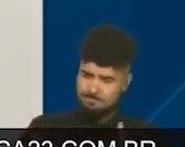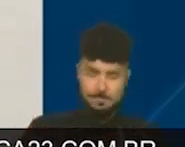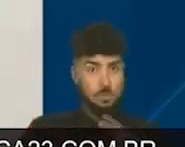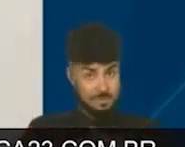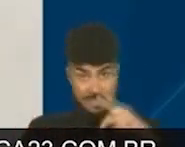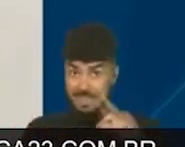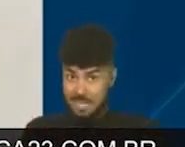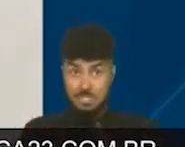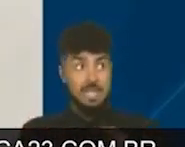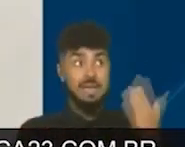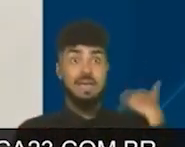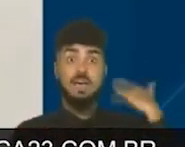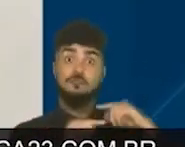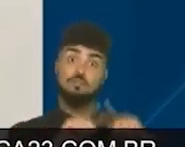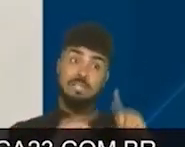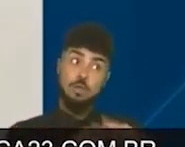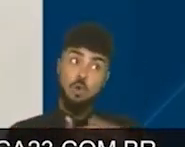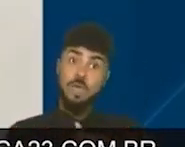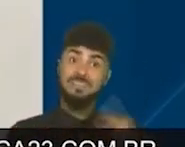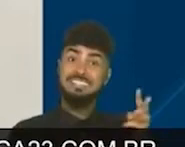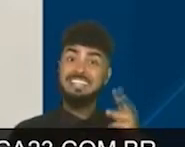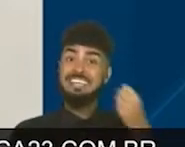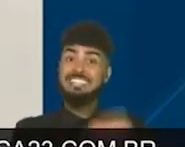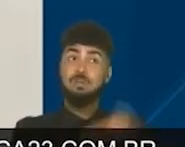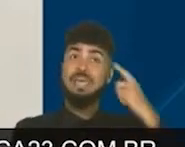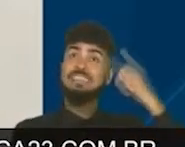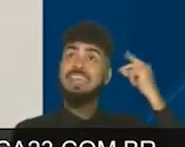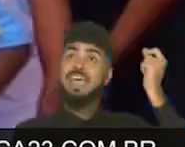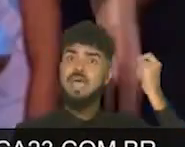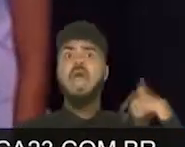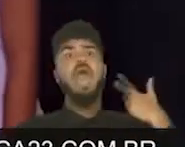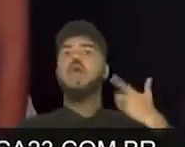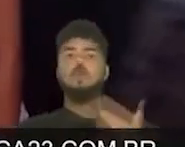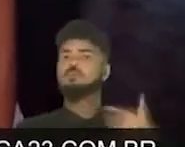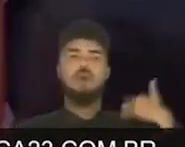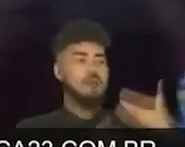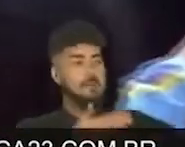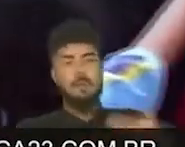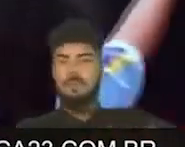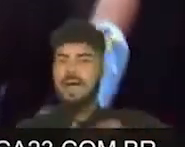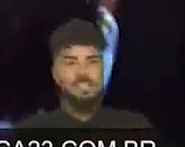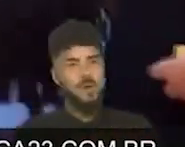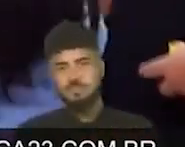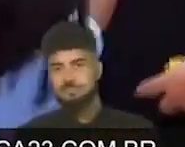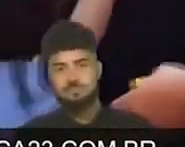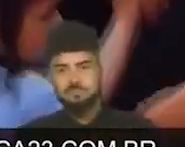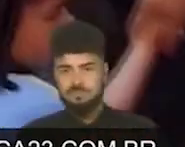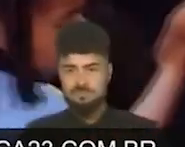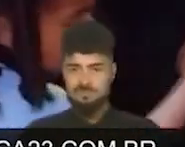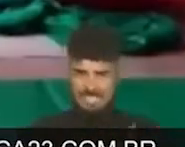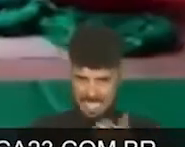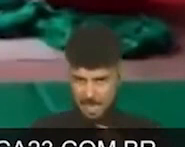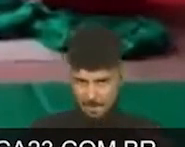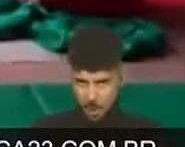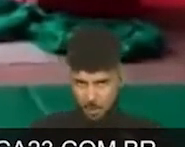seus empregados há 33 anos atrás e que vem se repetindo ano a ano. Para presentear através das cartinhas do Papai Noel dos